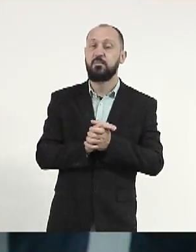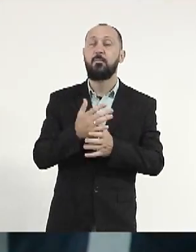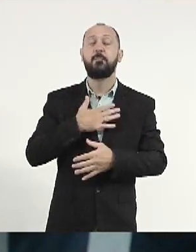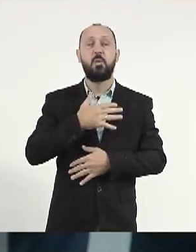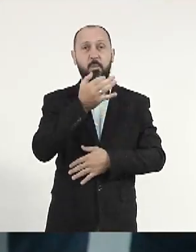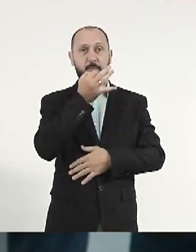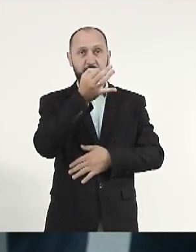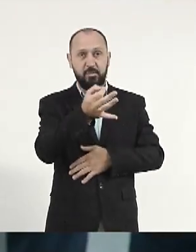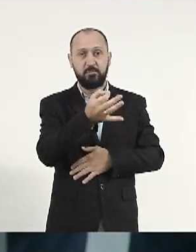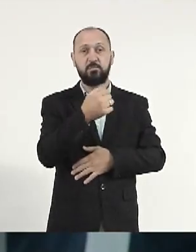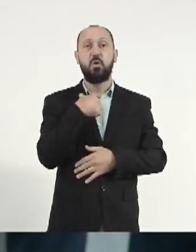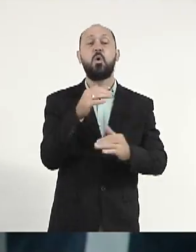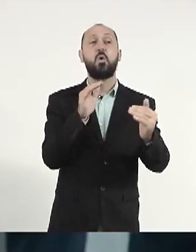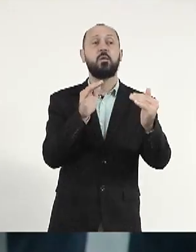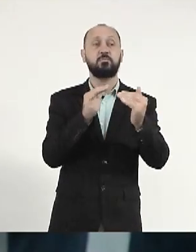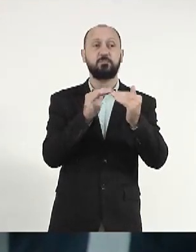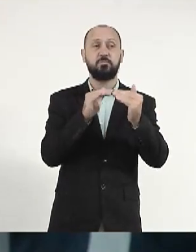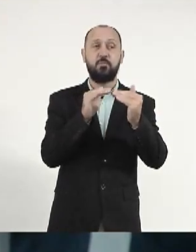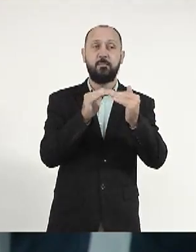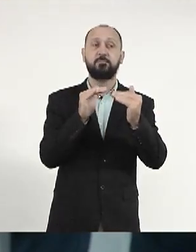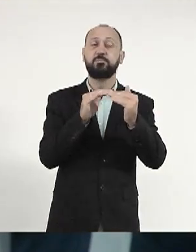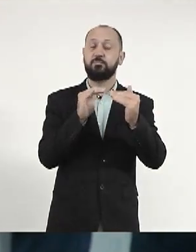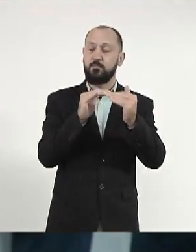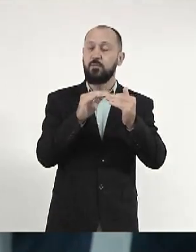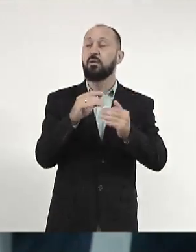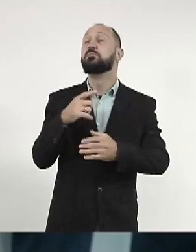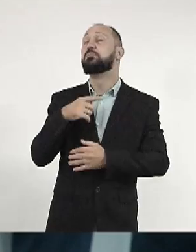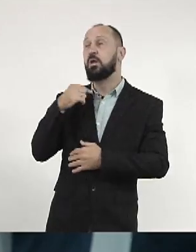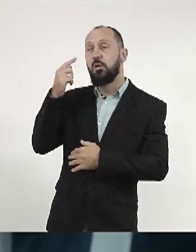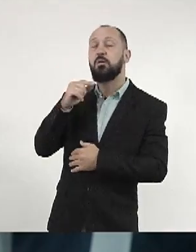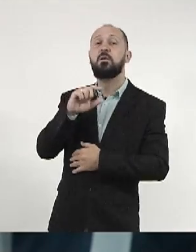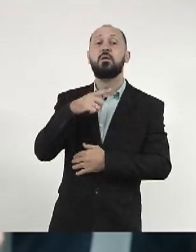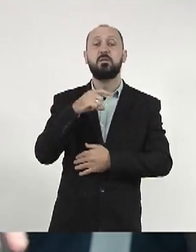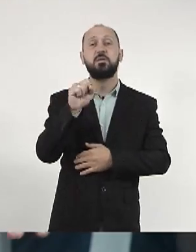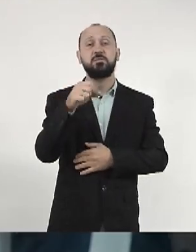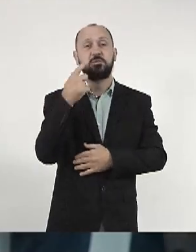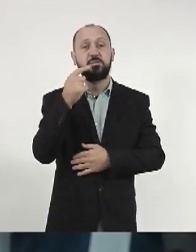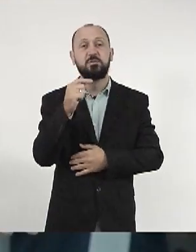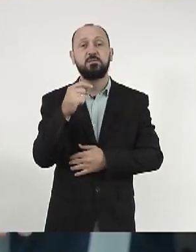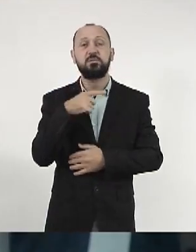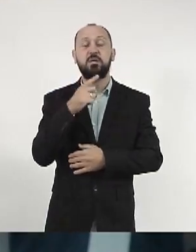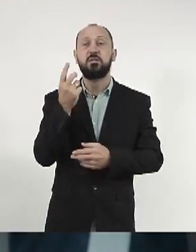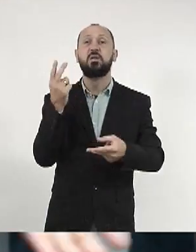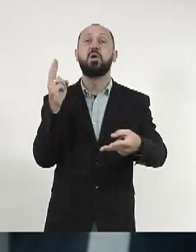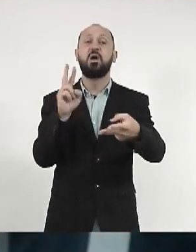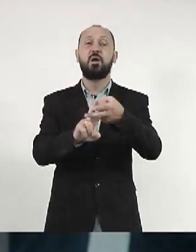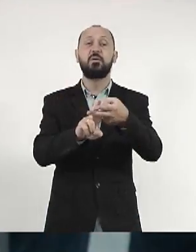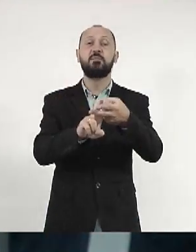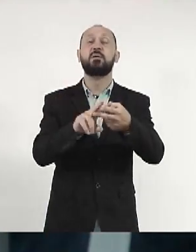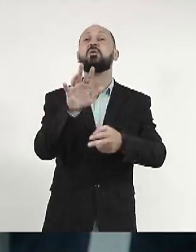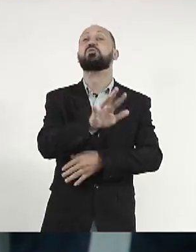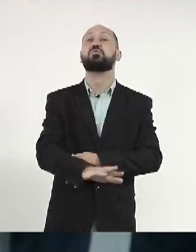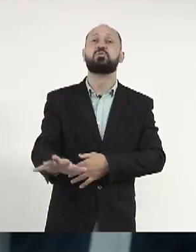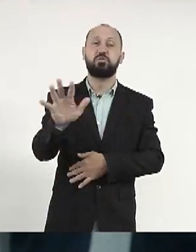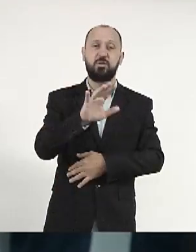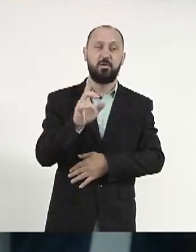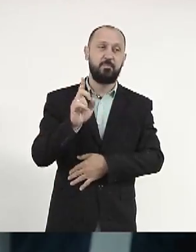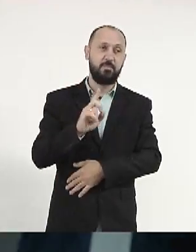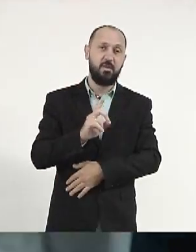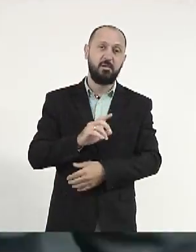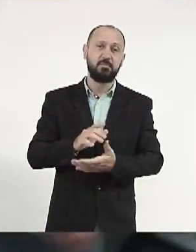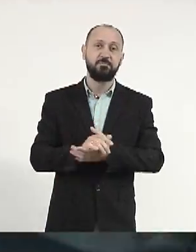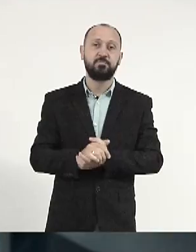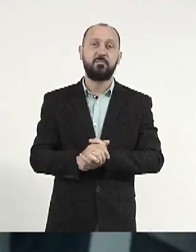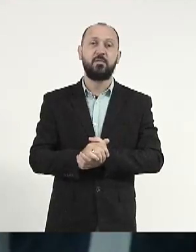vista. Concordo plenamente. Tem louco, sim, tem louco. Não, se tiver louco, esses loucos tem que pôr na cadeia, mas generalizar não dá. Não.